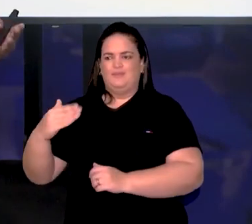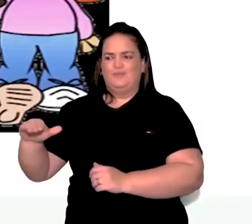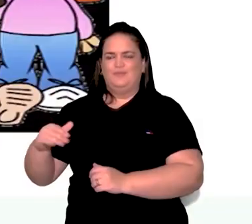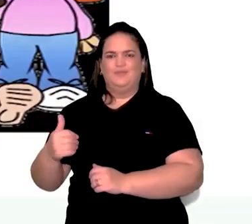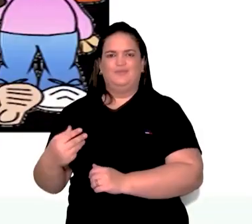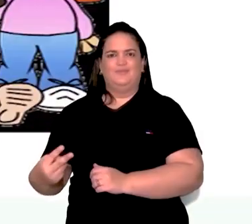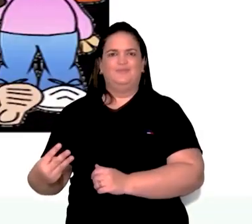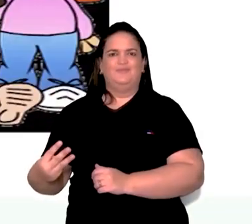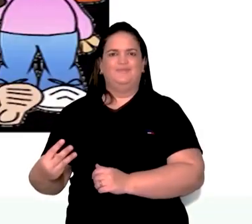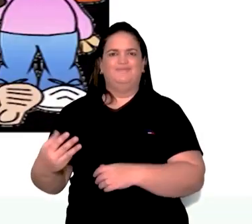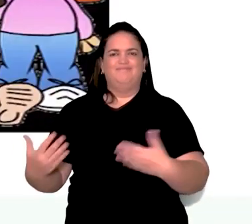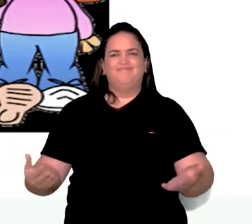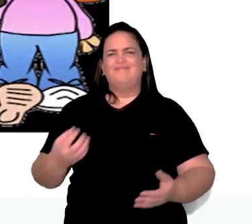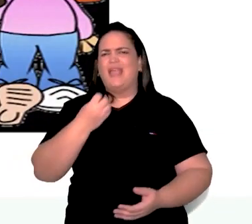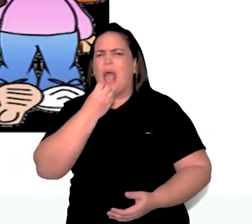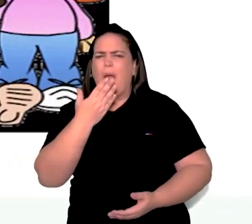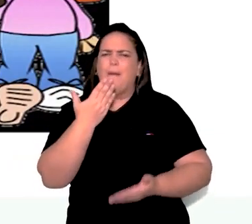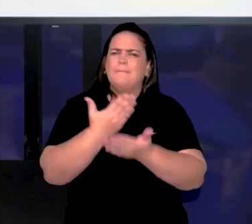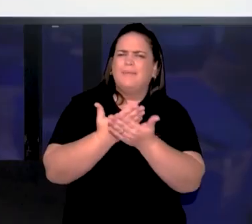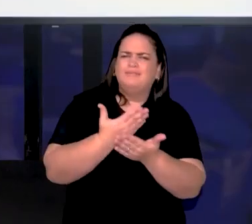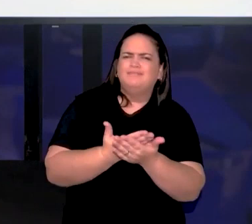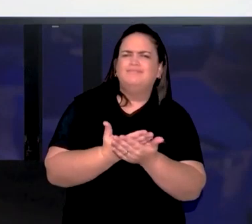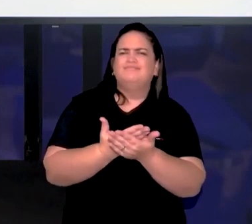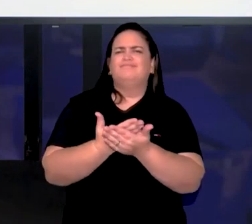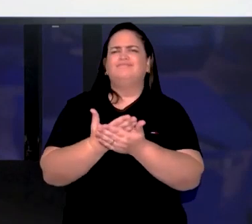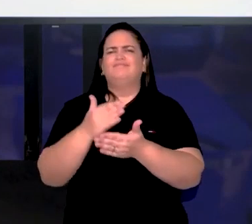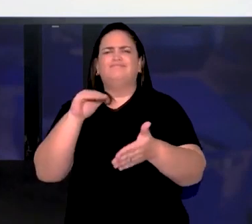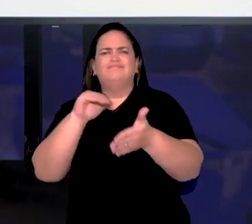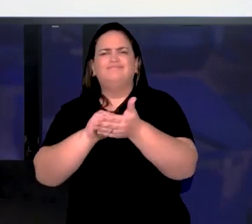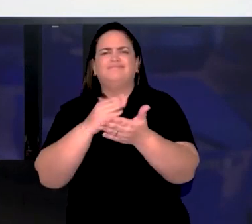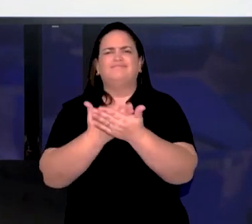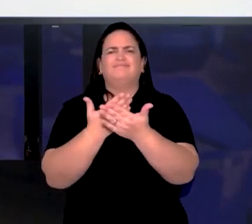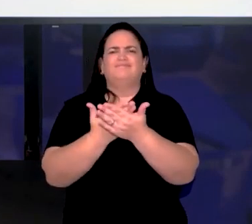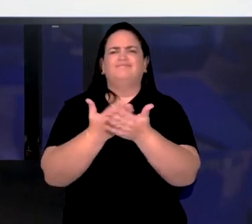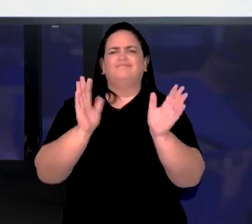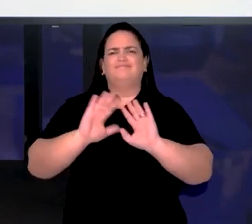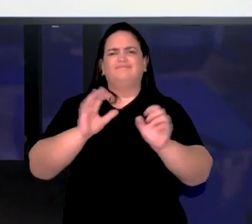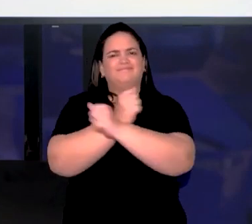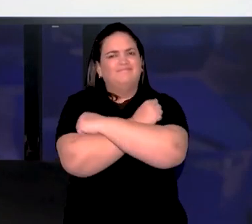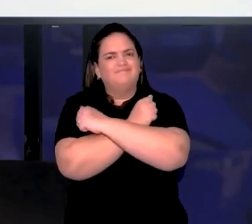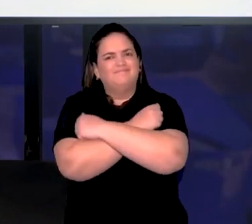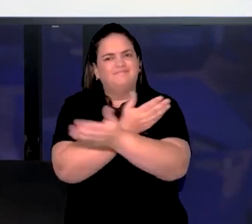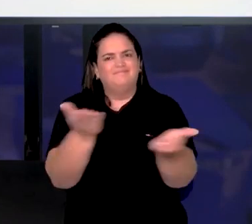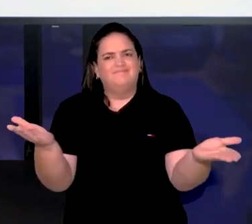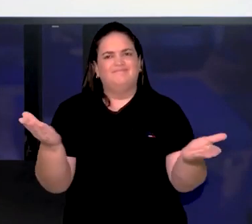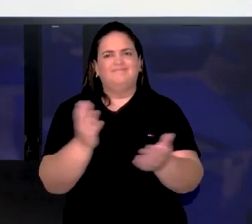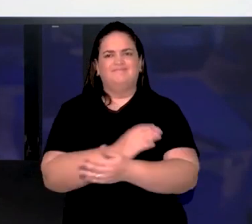próxima aula. Espero ter ajudado vocês. Um abraço e até a próxima aula.